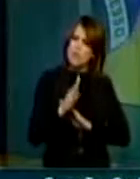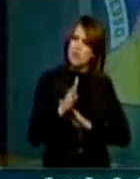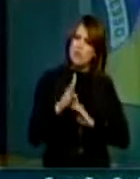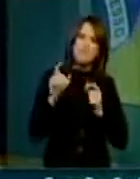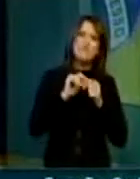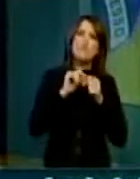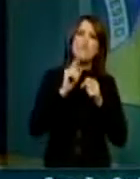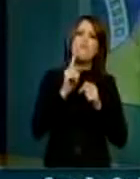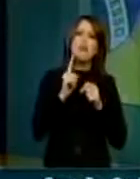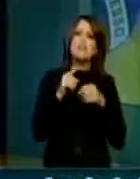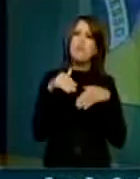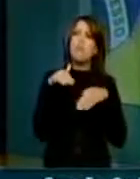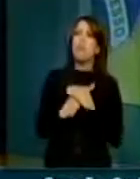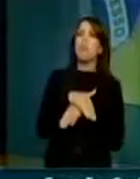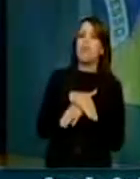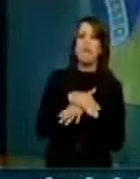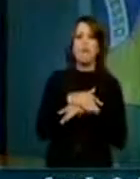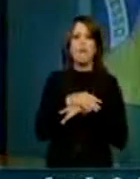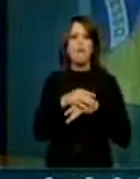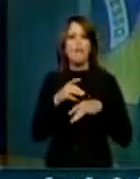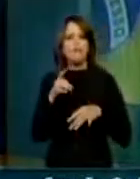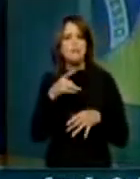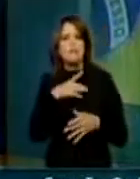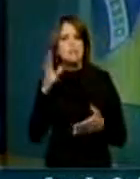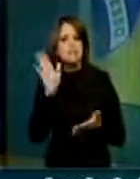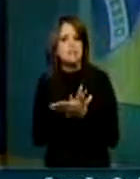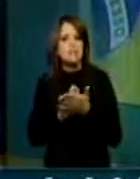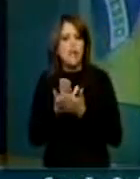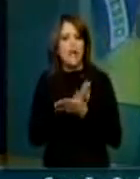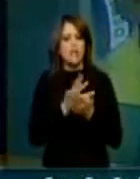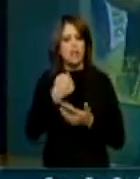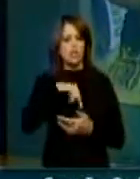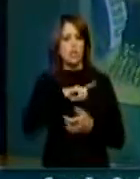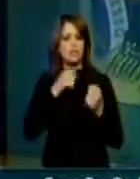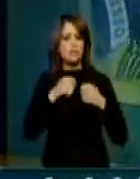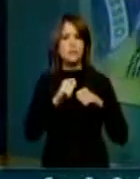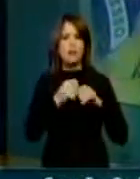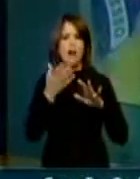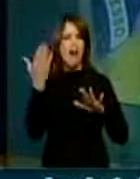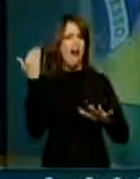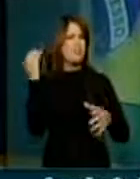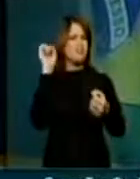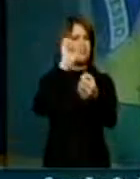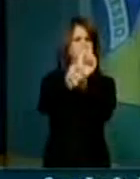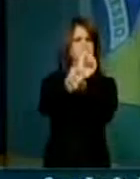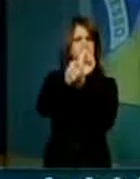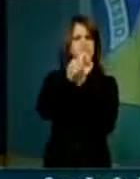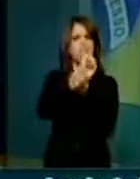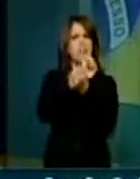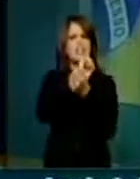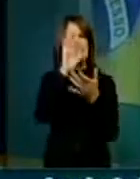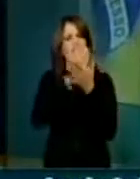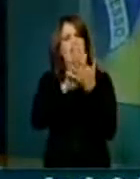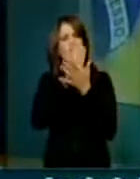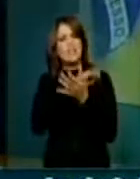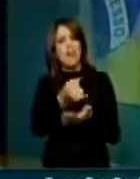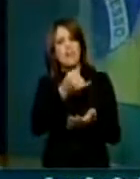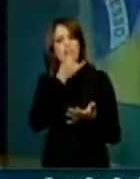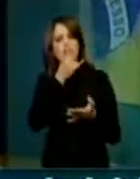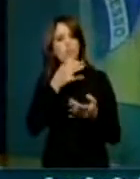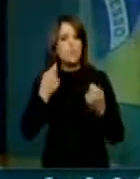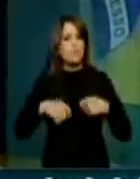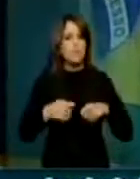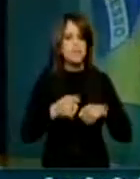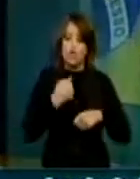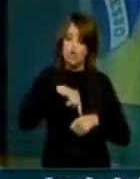luto, e é preciso que faça luto. Nós saímos da escravidão sem fazer o luto